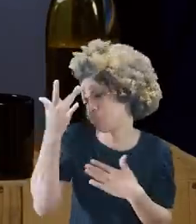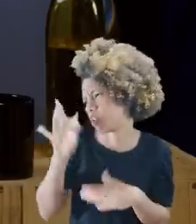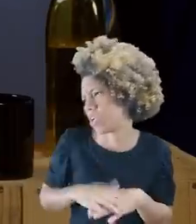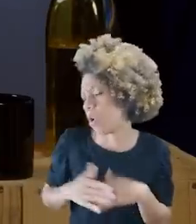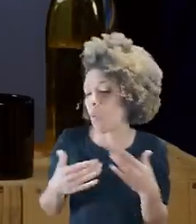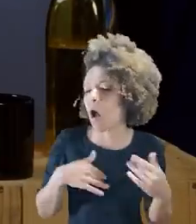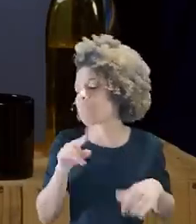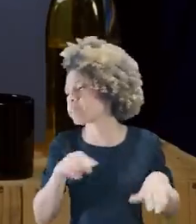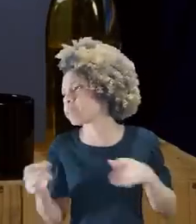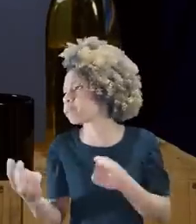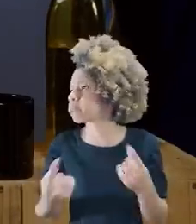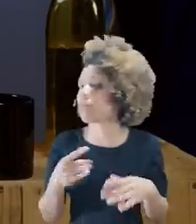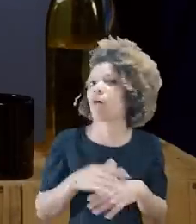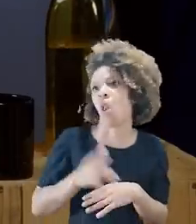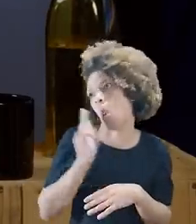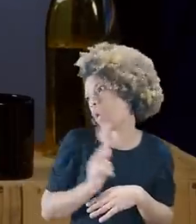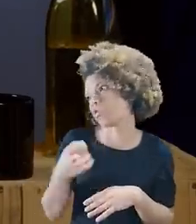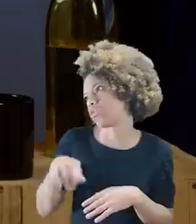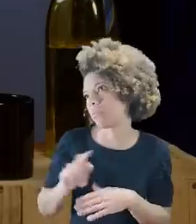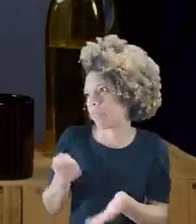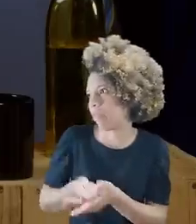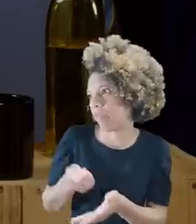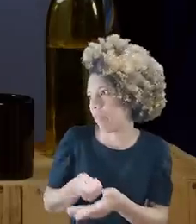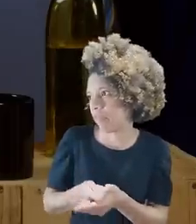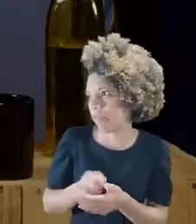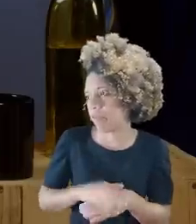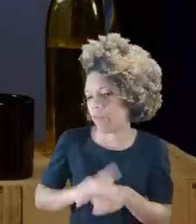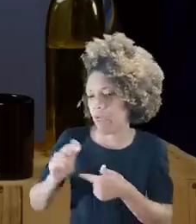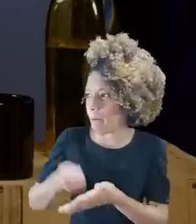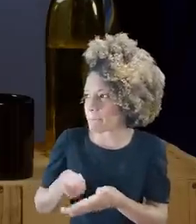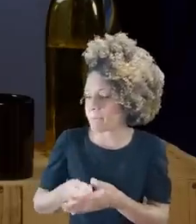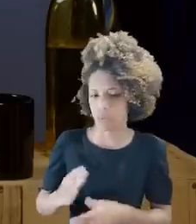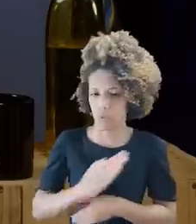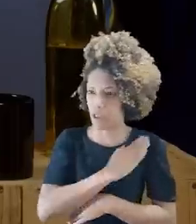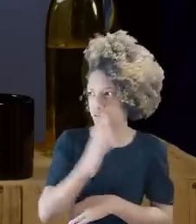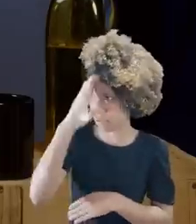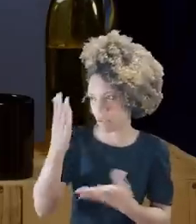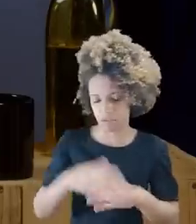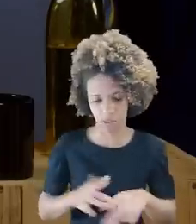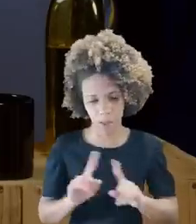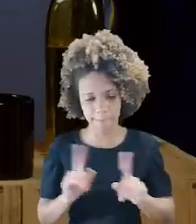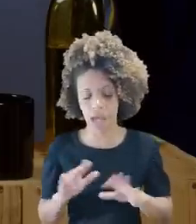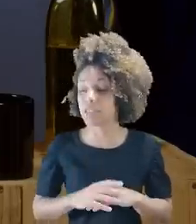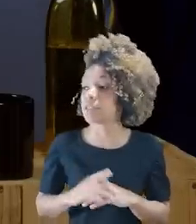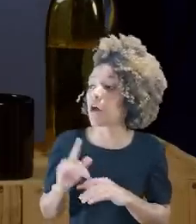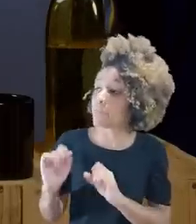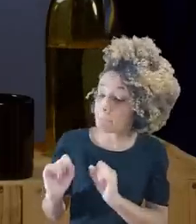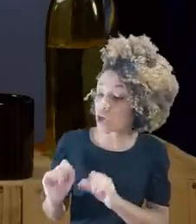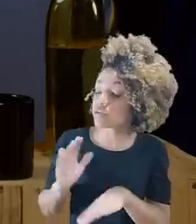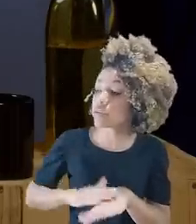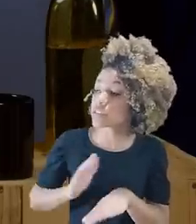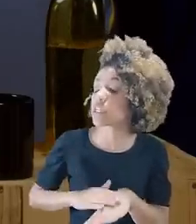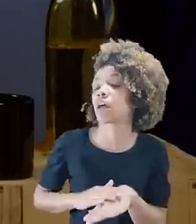mostrar para você olha eu tô sentada aqui tô lendo agora filho se você quiser pegar um um um livrinho o seu sua seu material seu